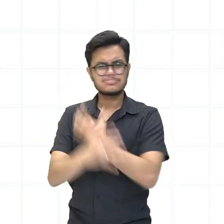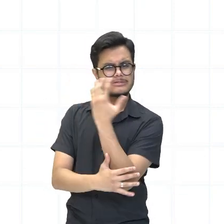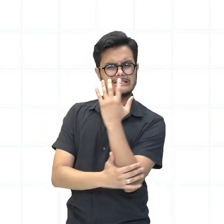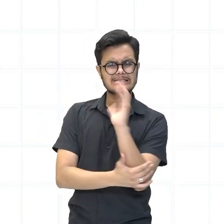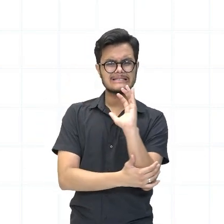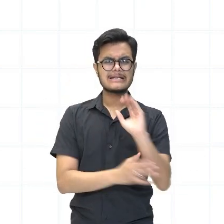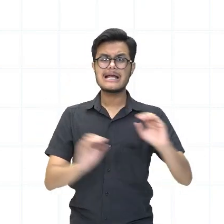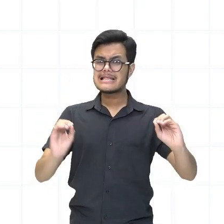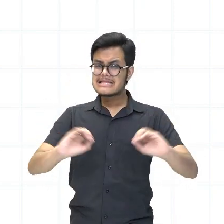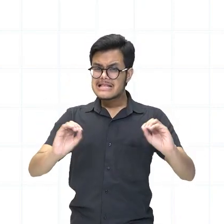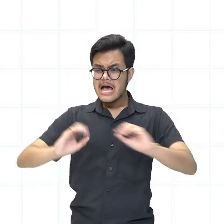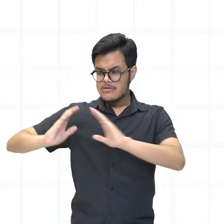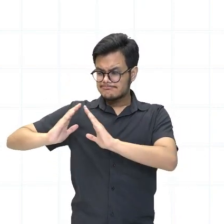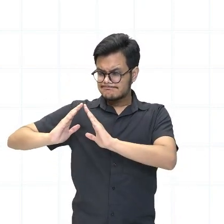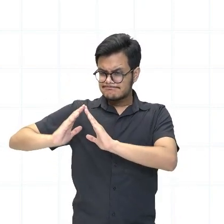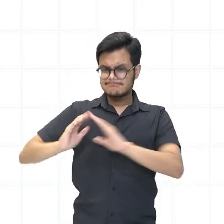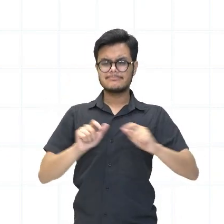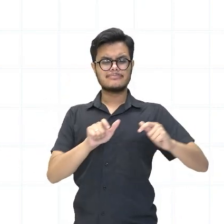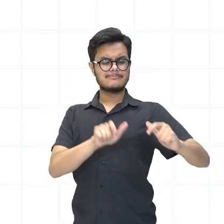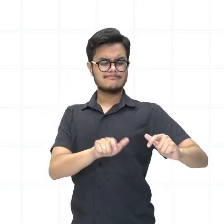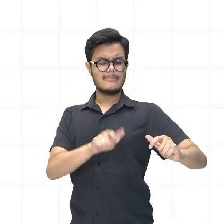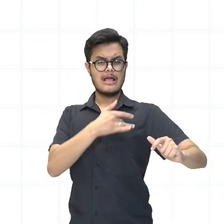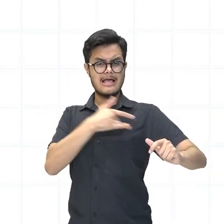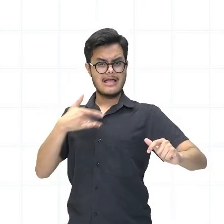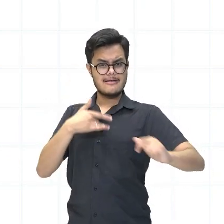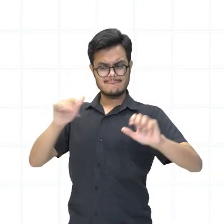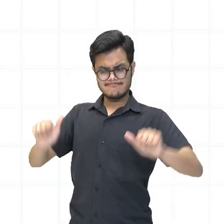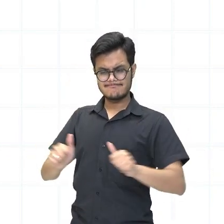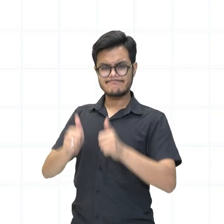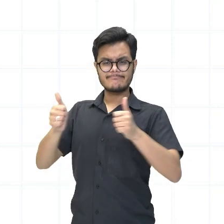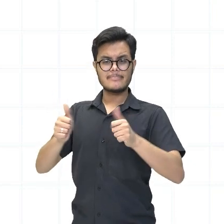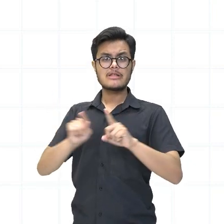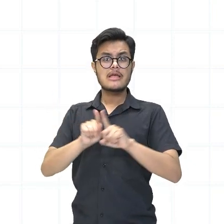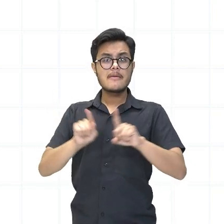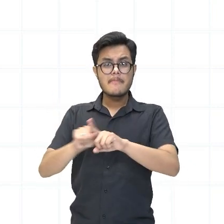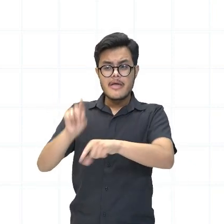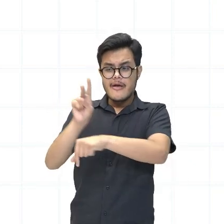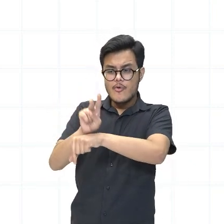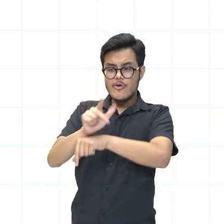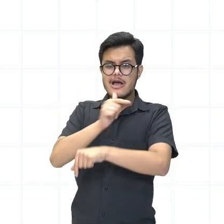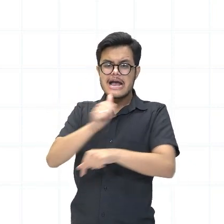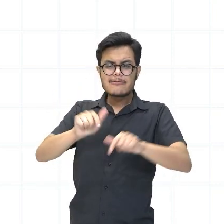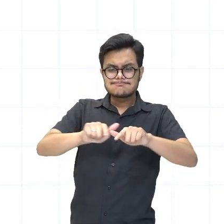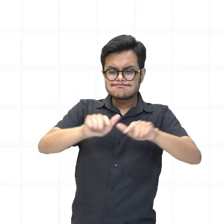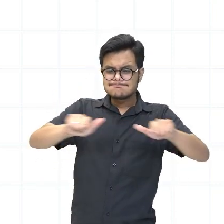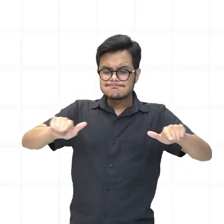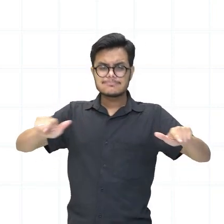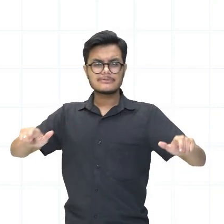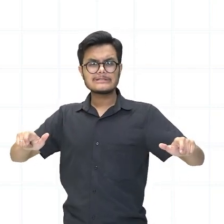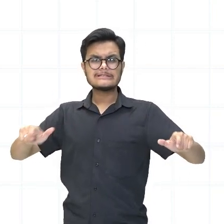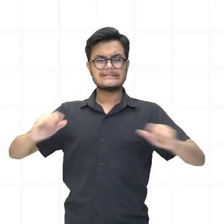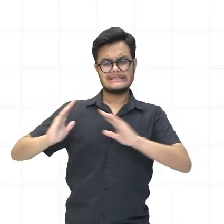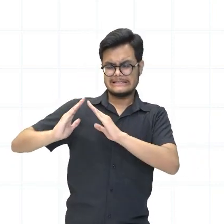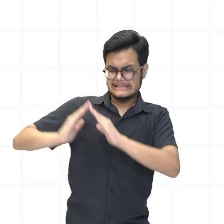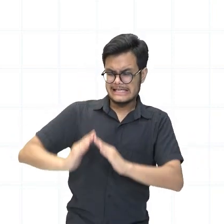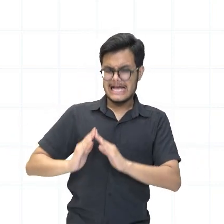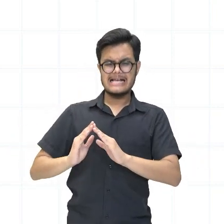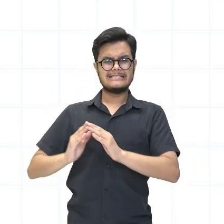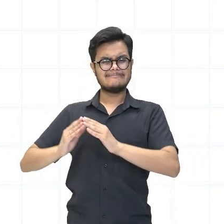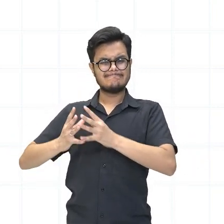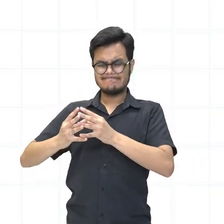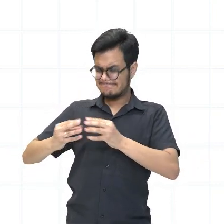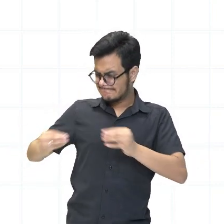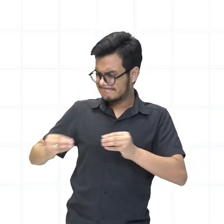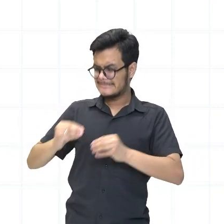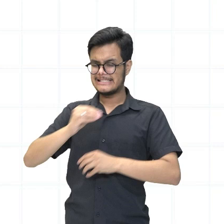de casa, com acesso restrito à rede de esgoto e com problemas crônicos de moradia, abastecimento